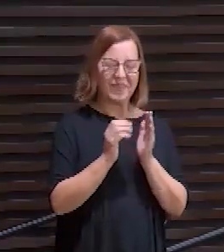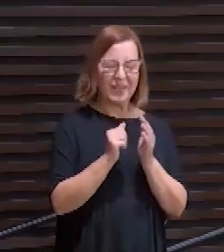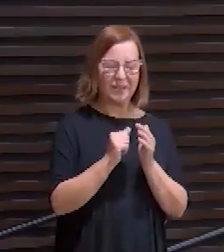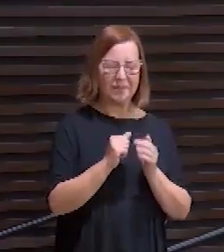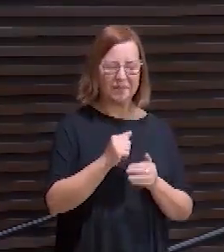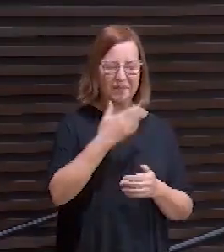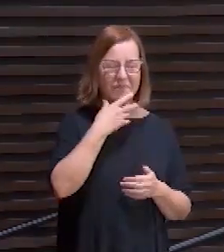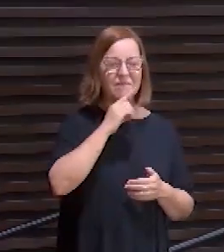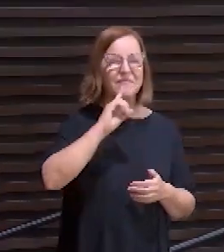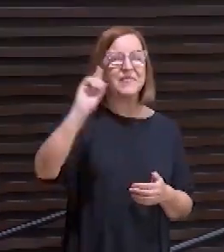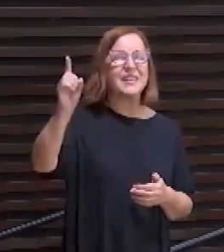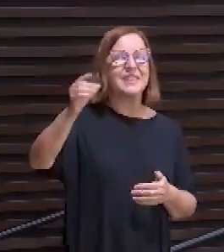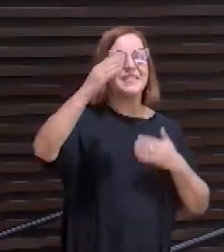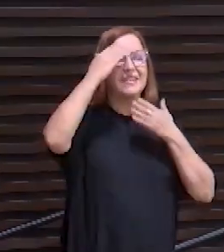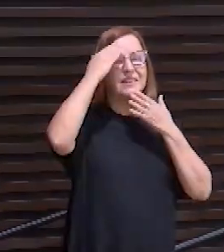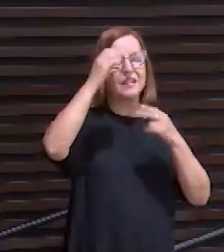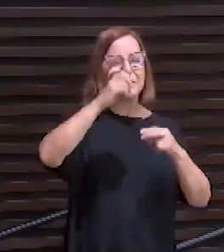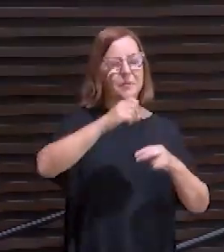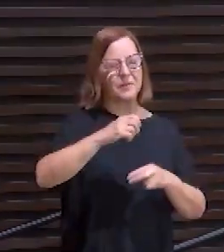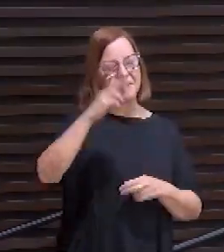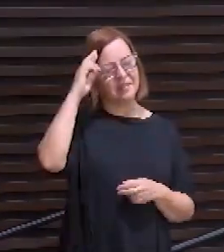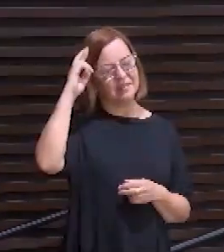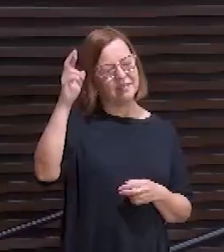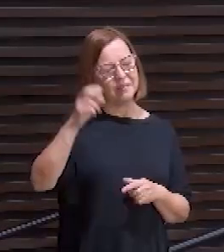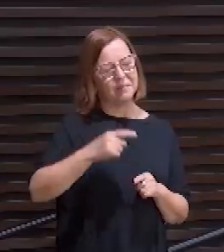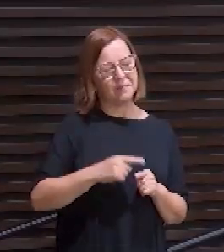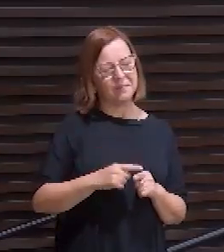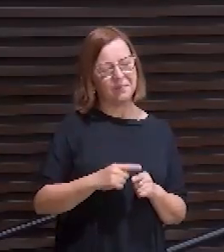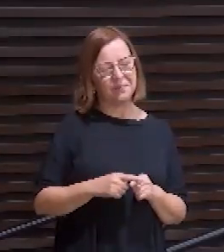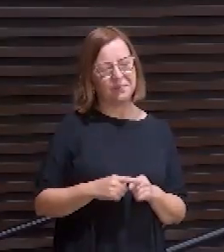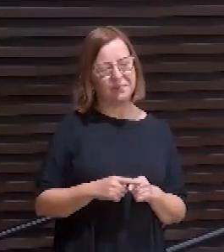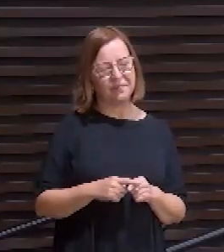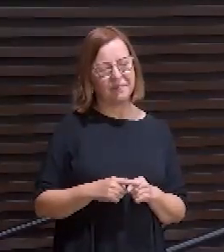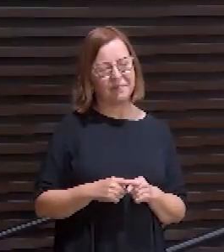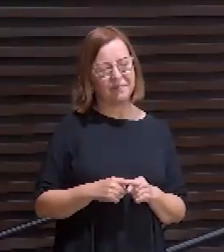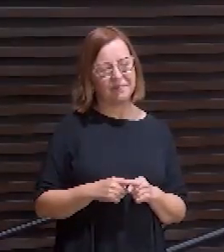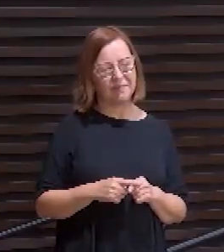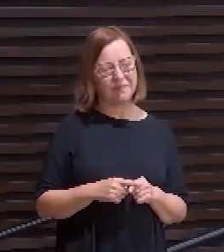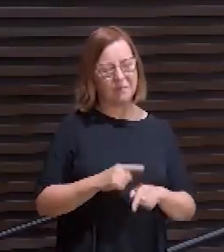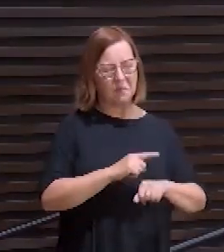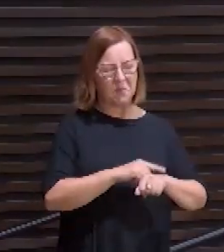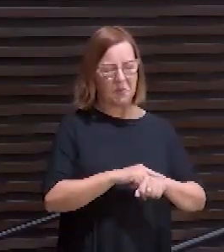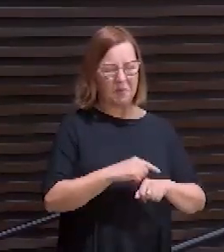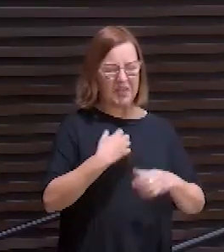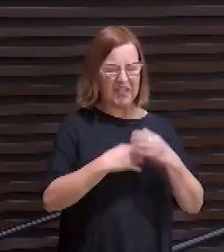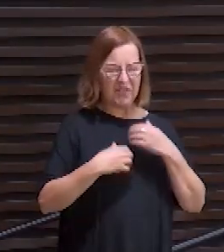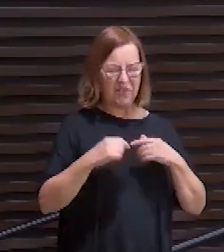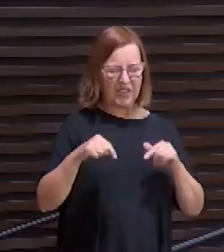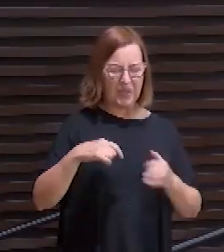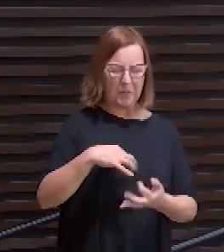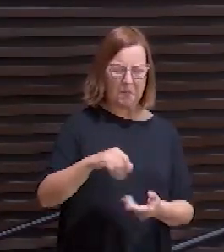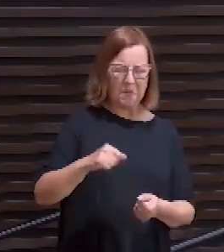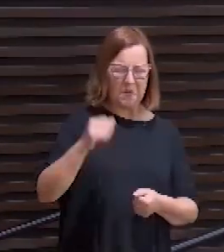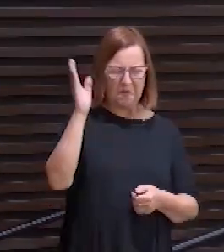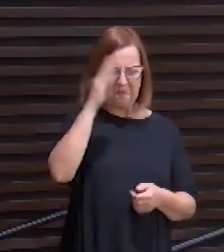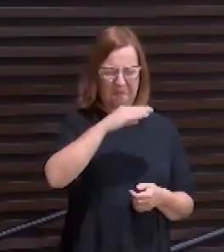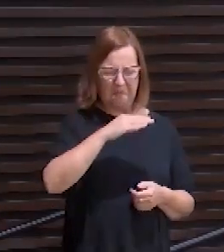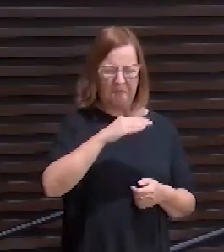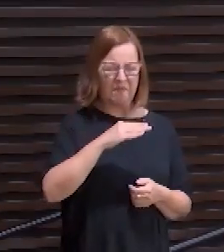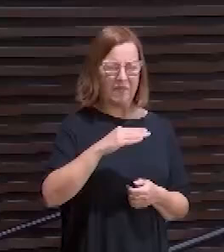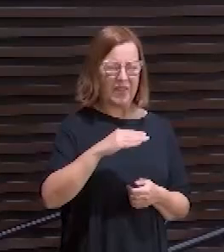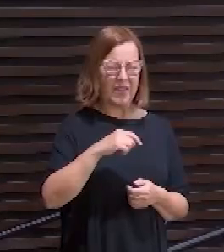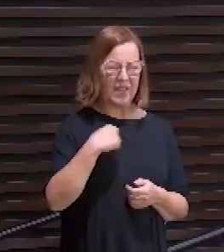Pai, nós te agradecemos, Senhor, porque quando nos vemos em angústia neste mundo terrível, perverso, que nos